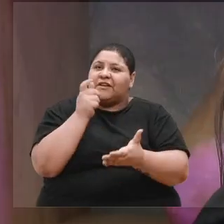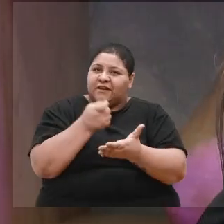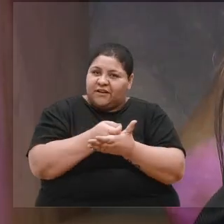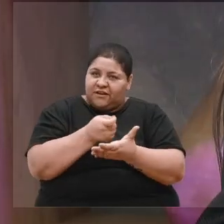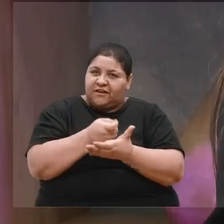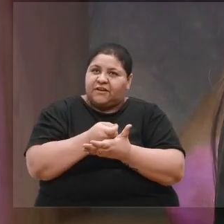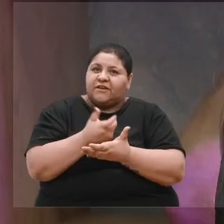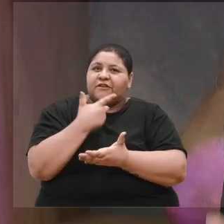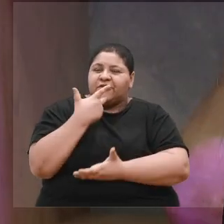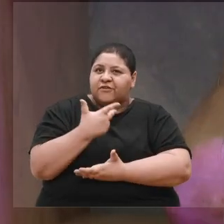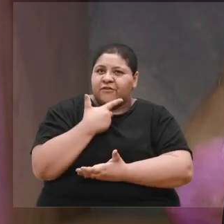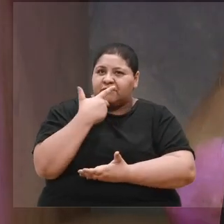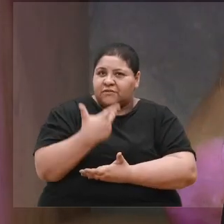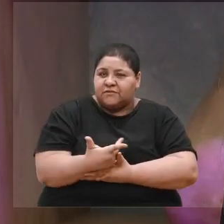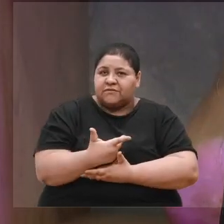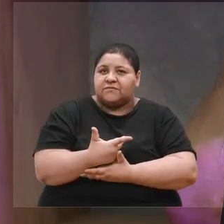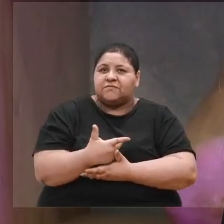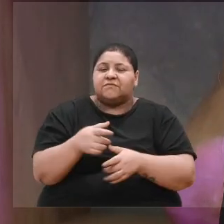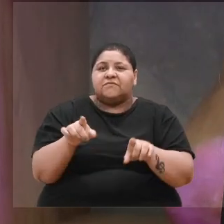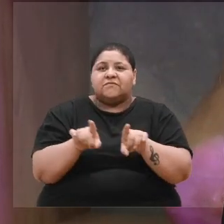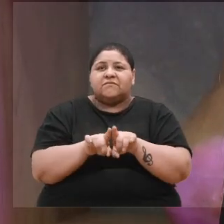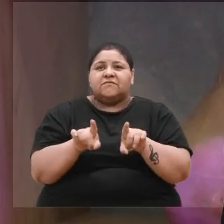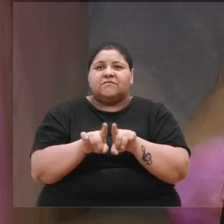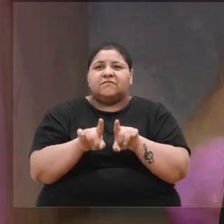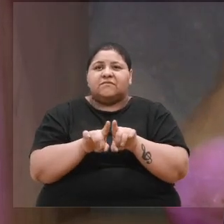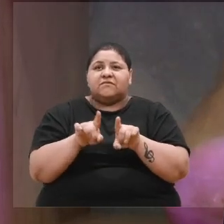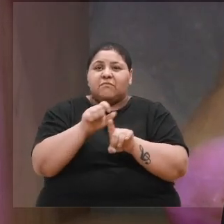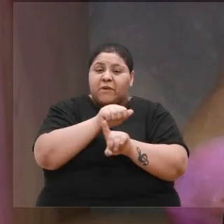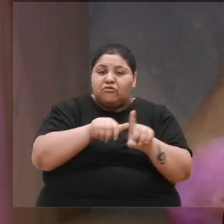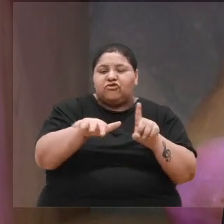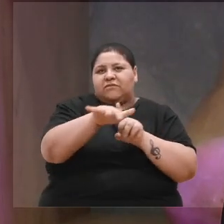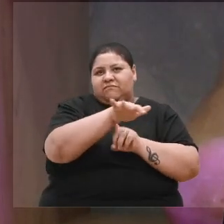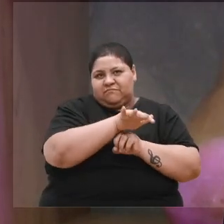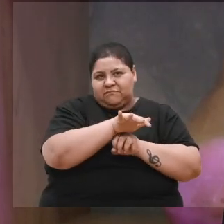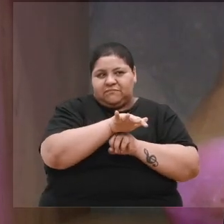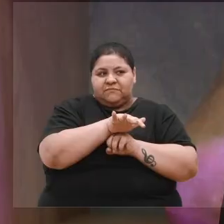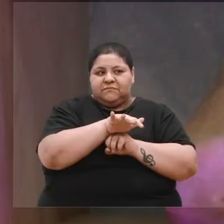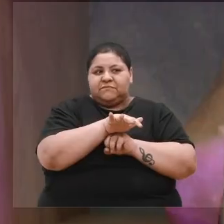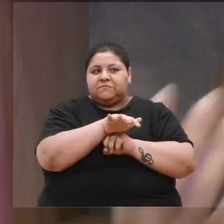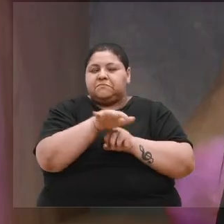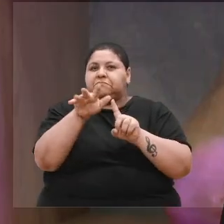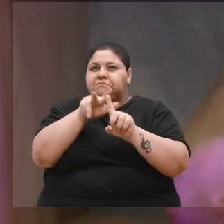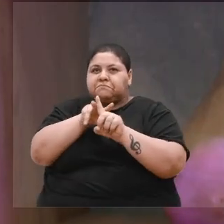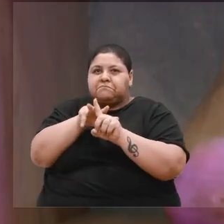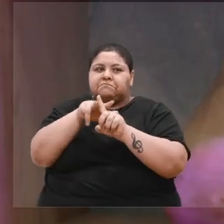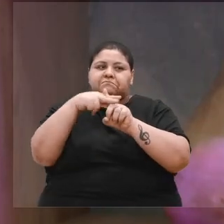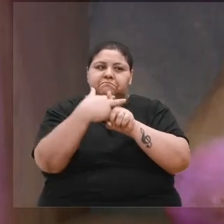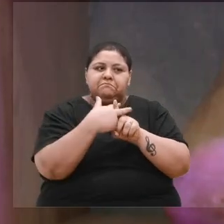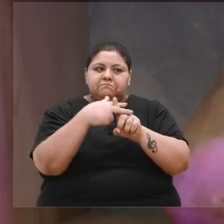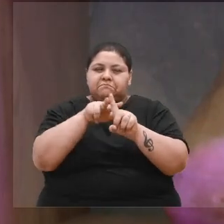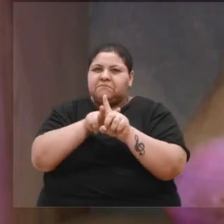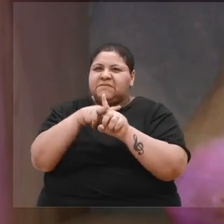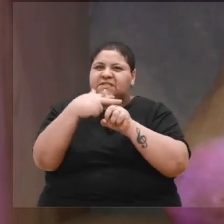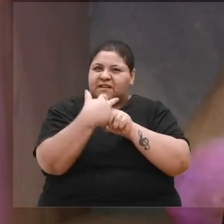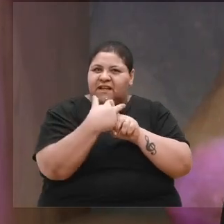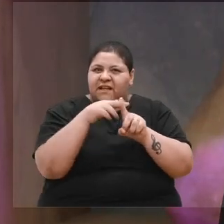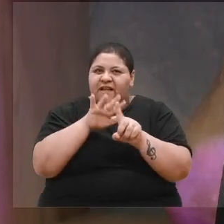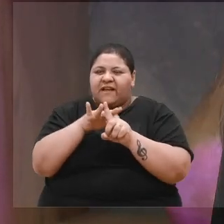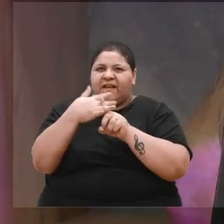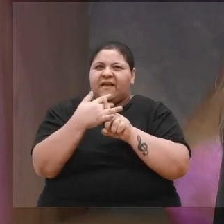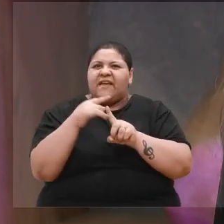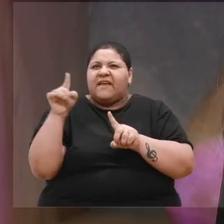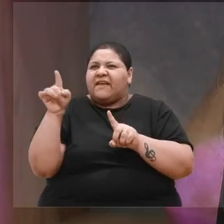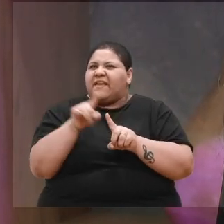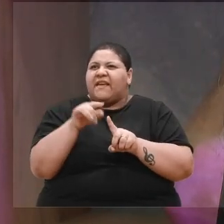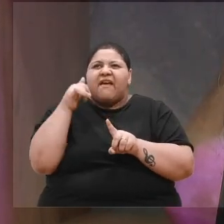né, ela falava muito sobre isso também, que era a luta pelo socialismo. É algo que é muito estigmatizado, né, mas